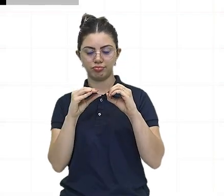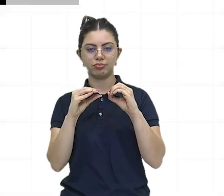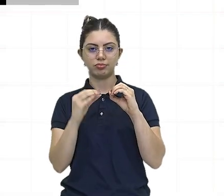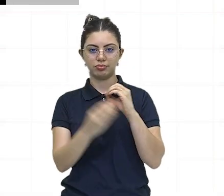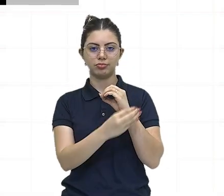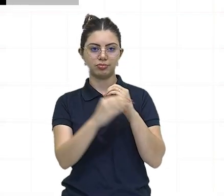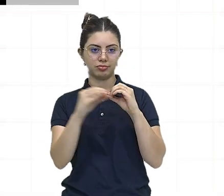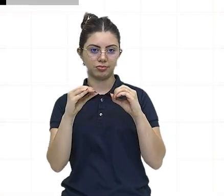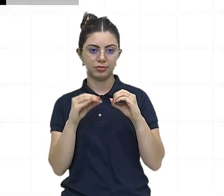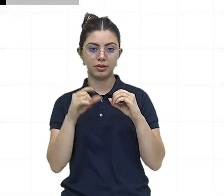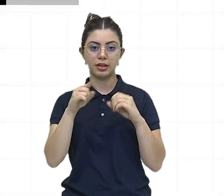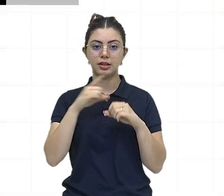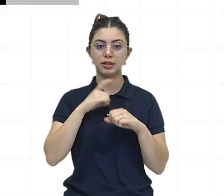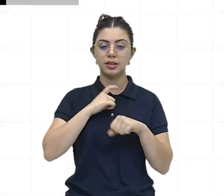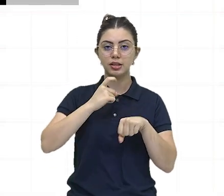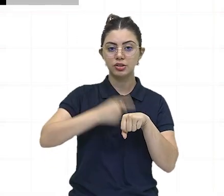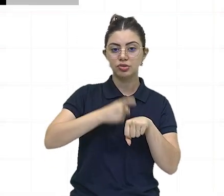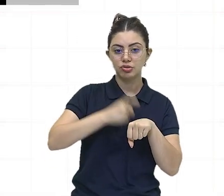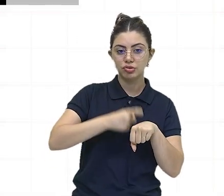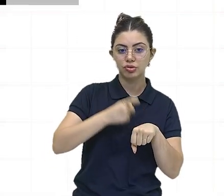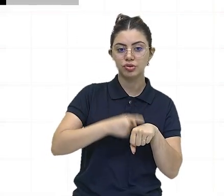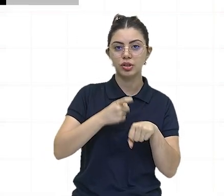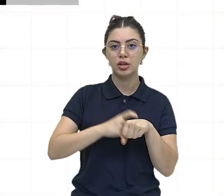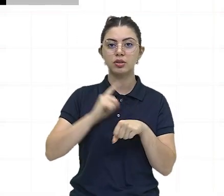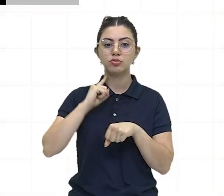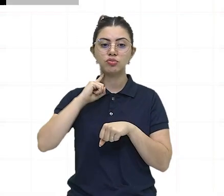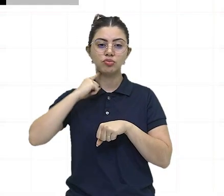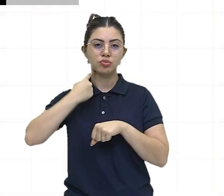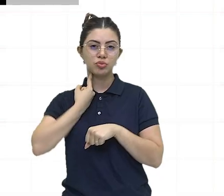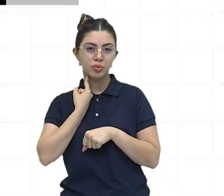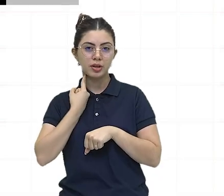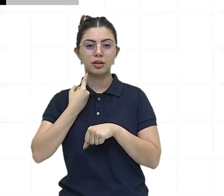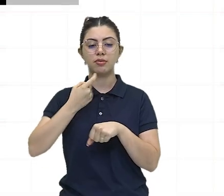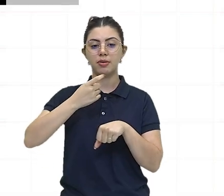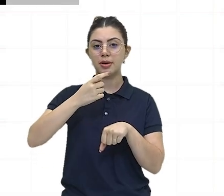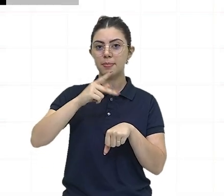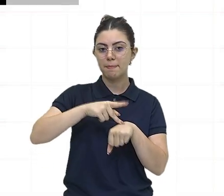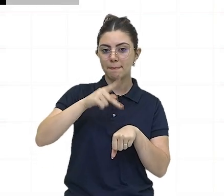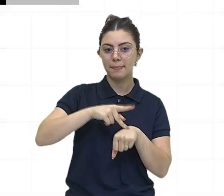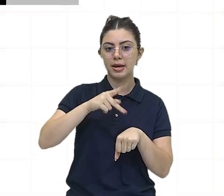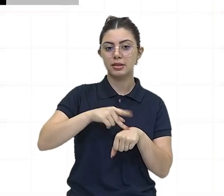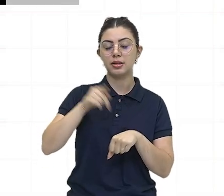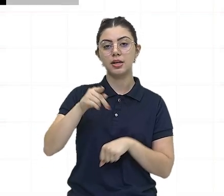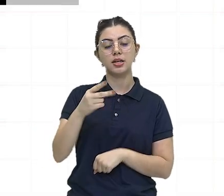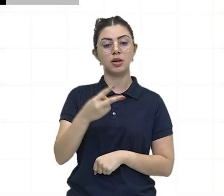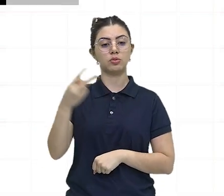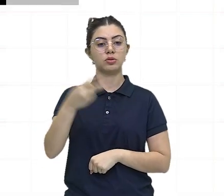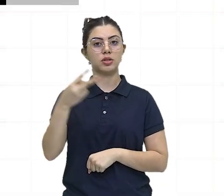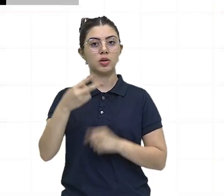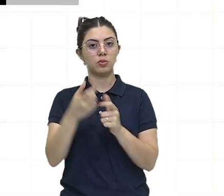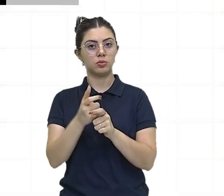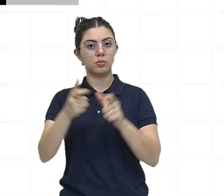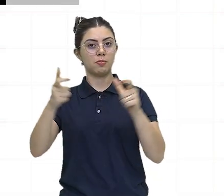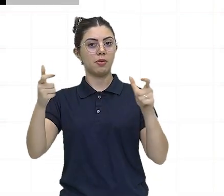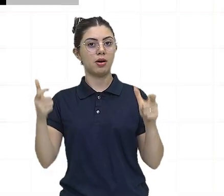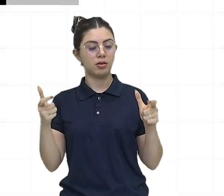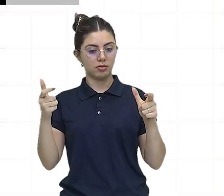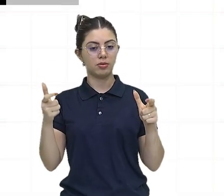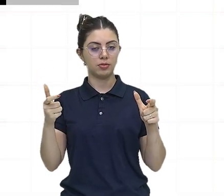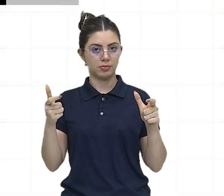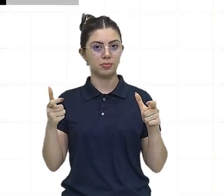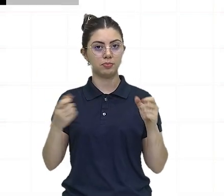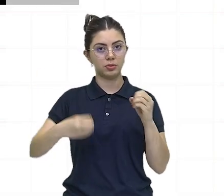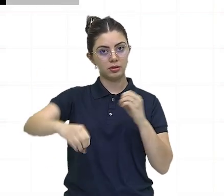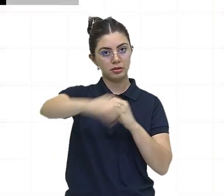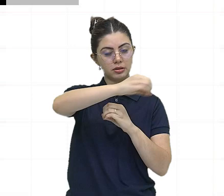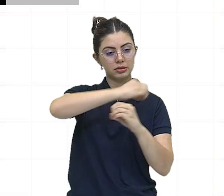e rochas, e é o segundo maior planeta do Sistema Solar. Ele também tem um sistema de pelo